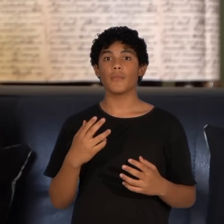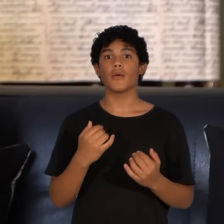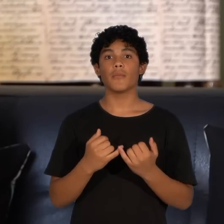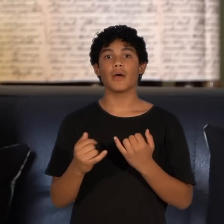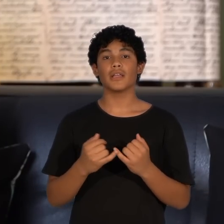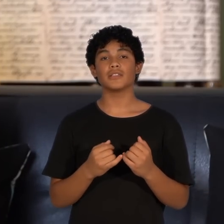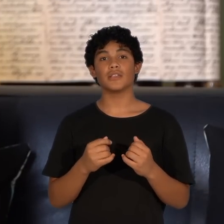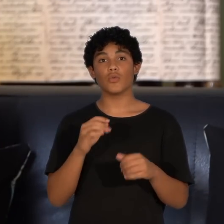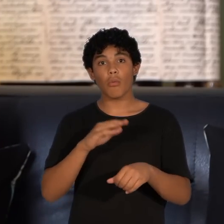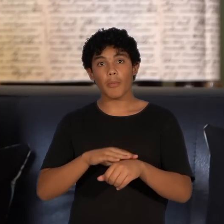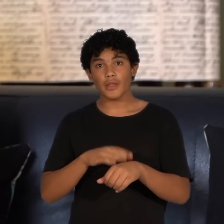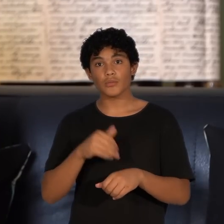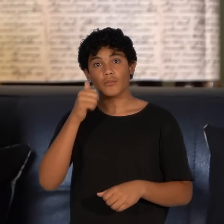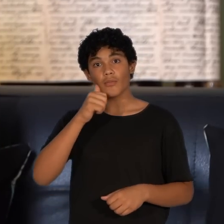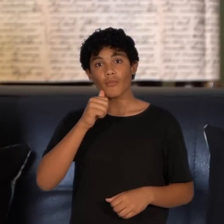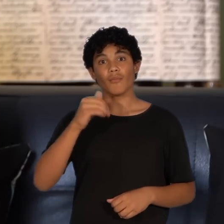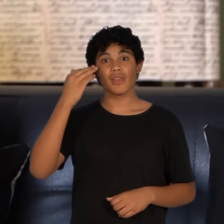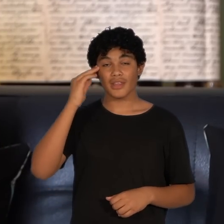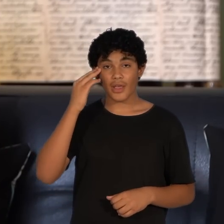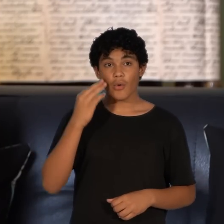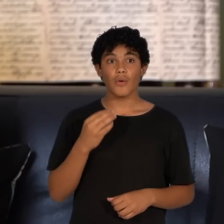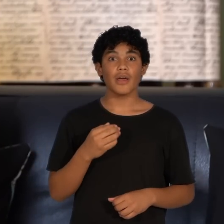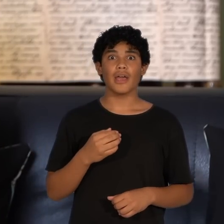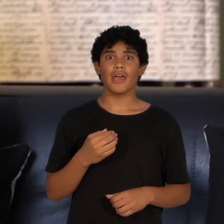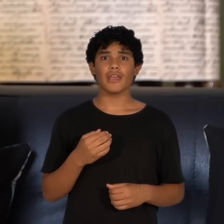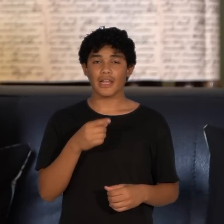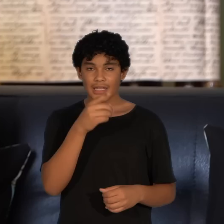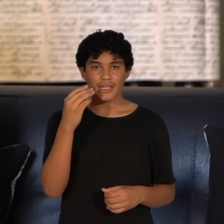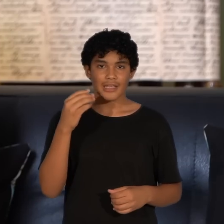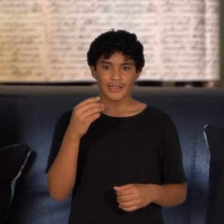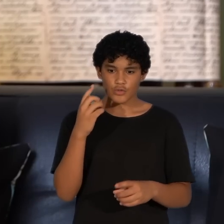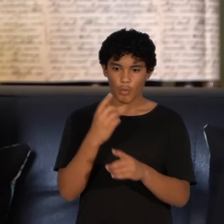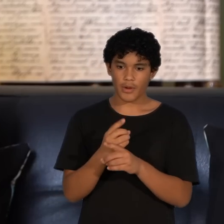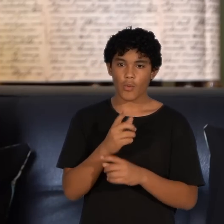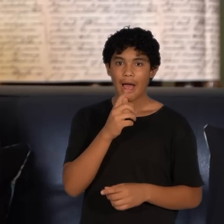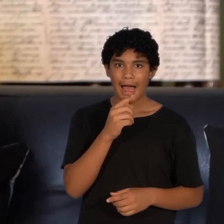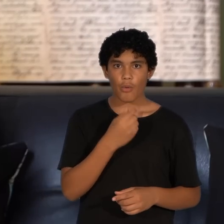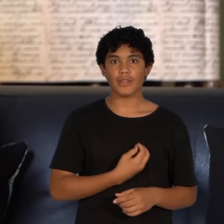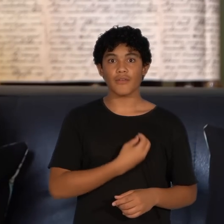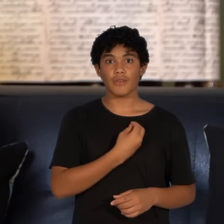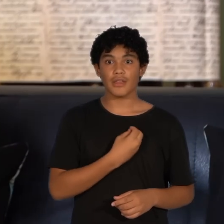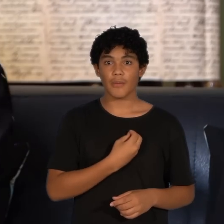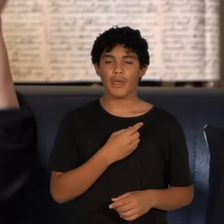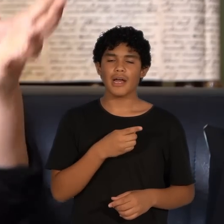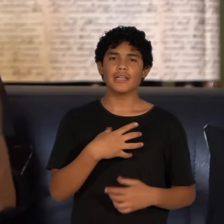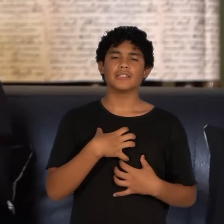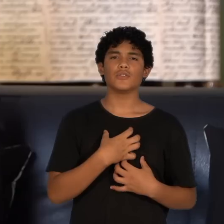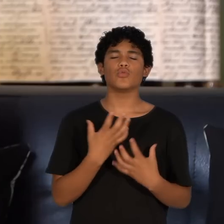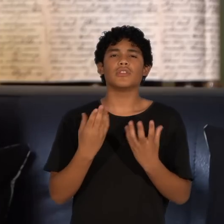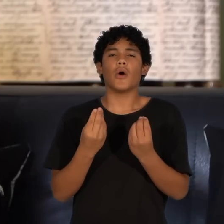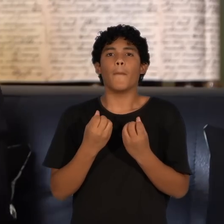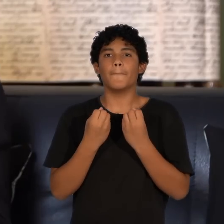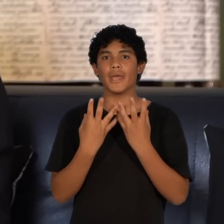que naquele momento que ela entendeu que encontrou a água da vida, ela se sentiu plena, a ponto de correr e